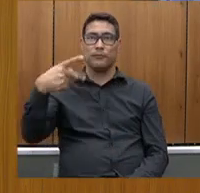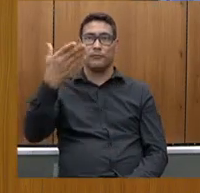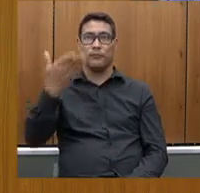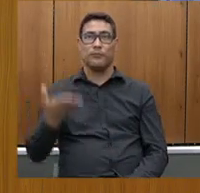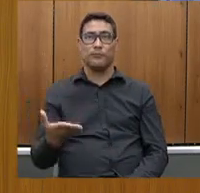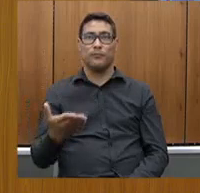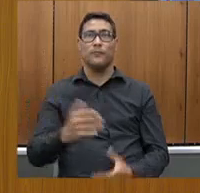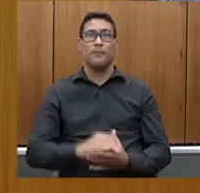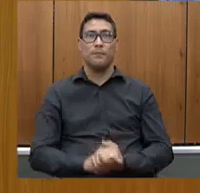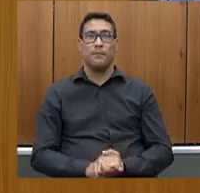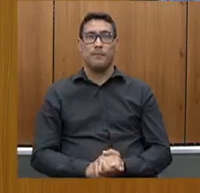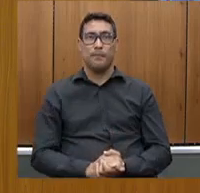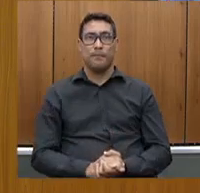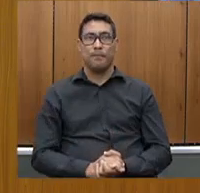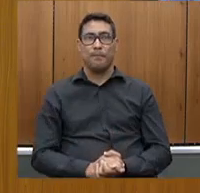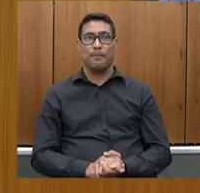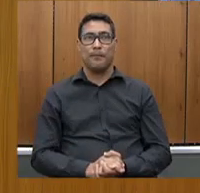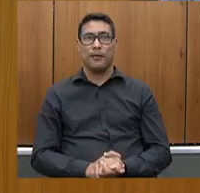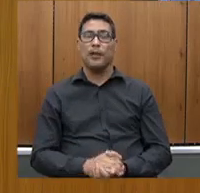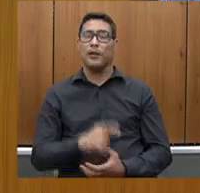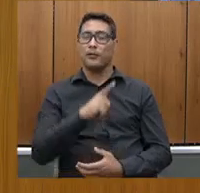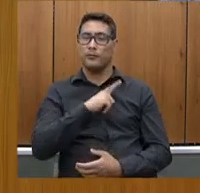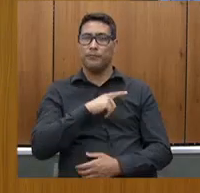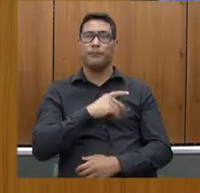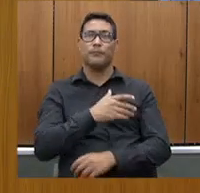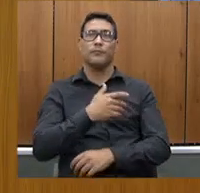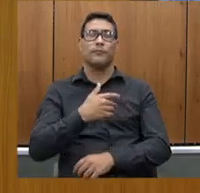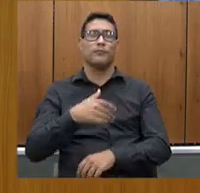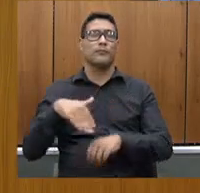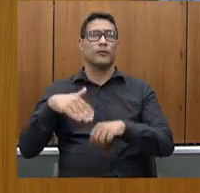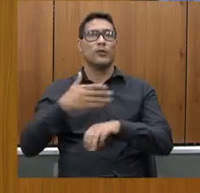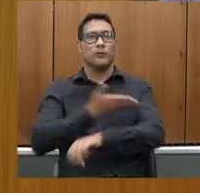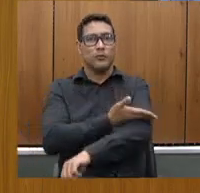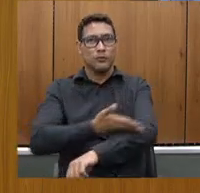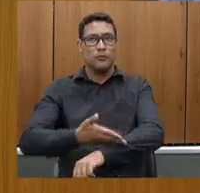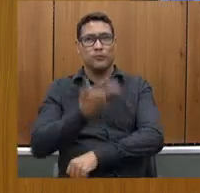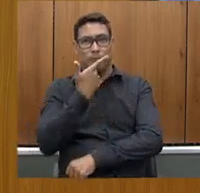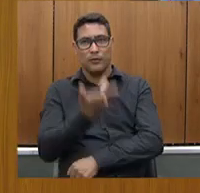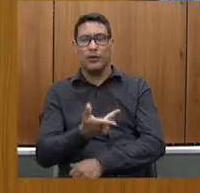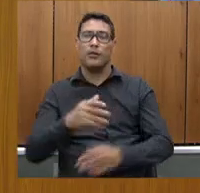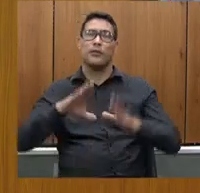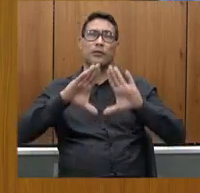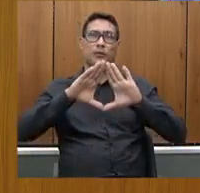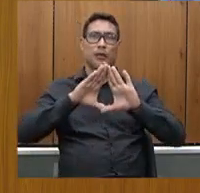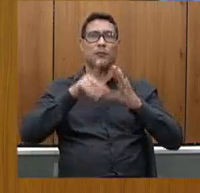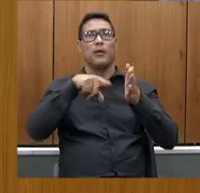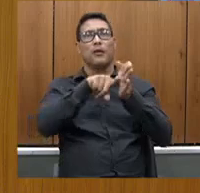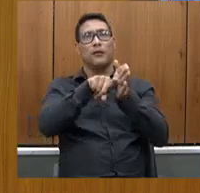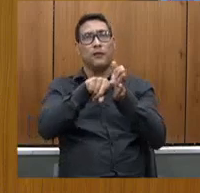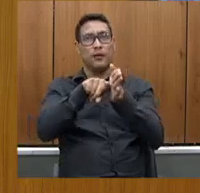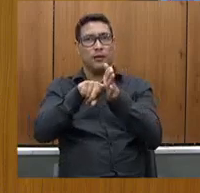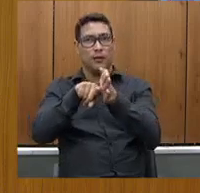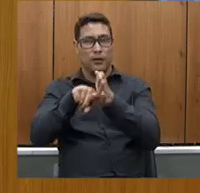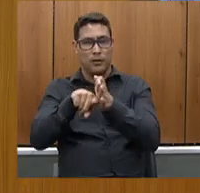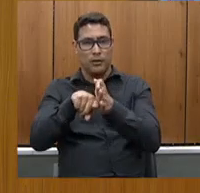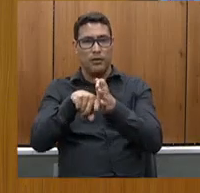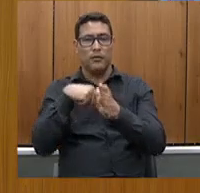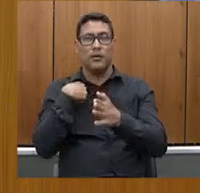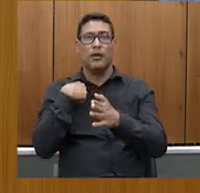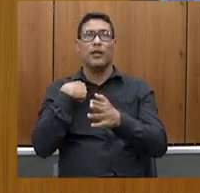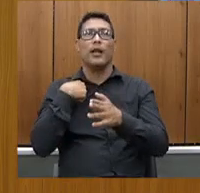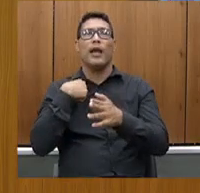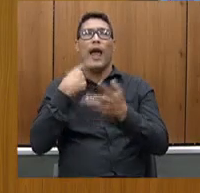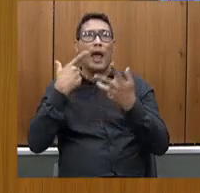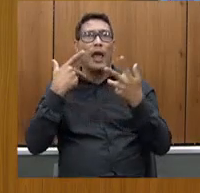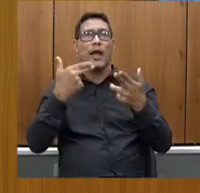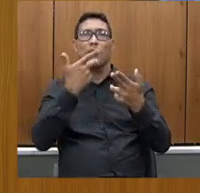eu tenho feito minhas falas Presidente lá na assembleias em tom de despedida